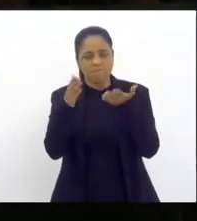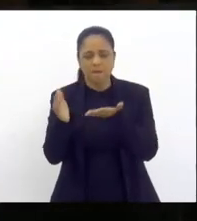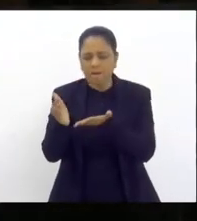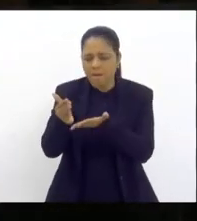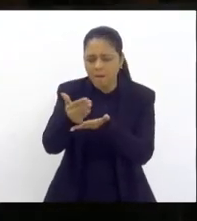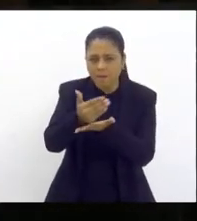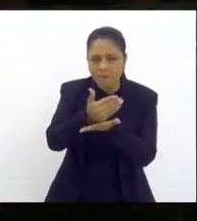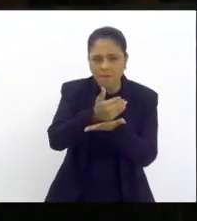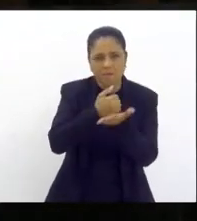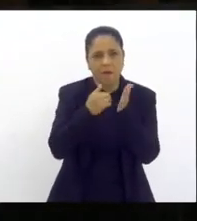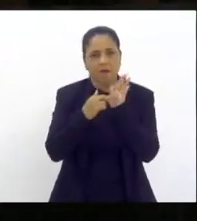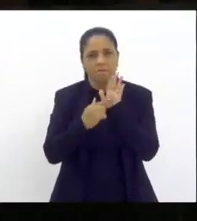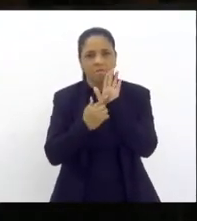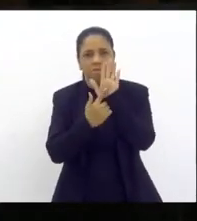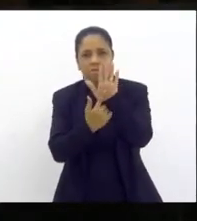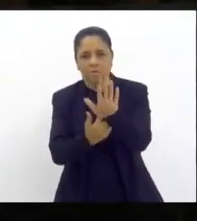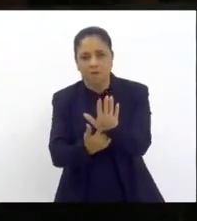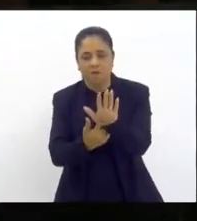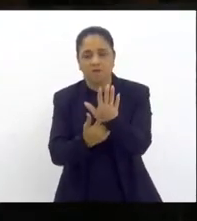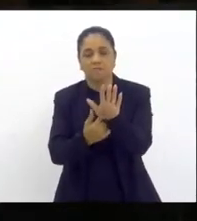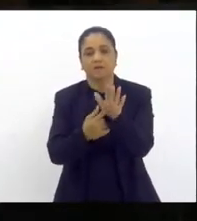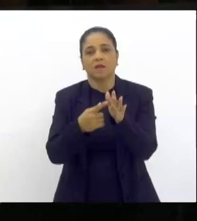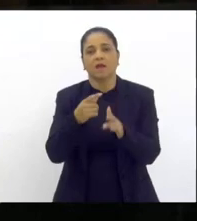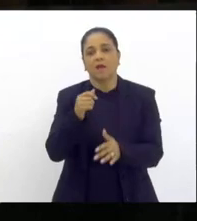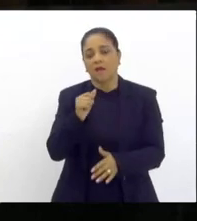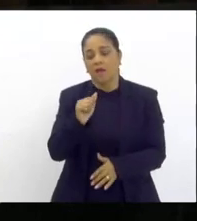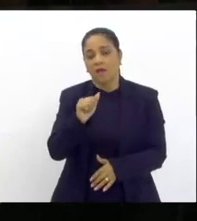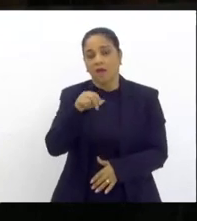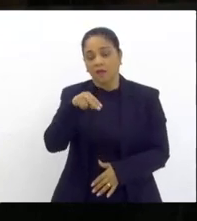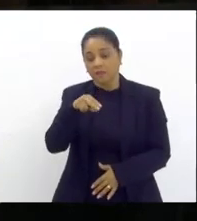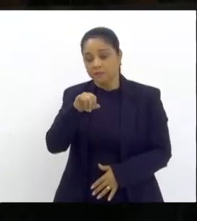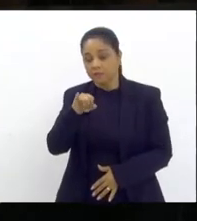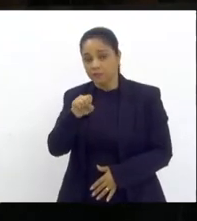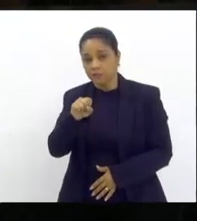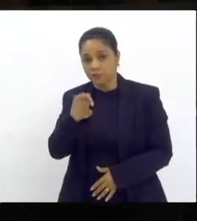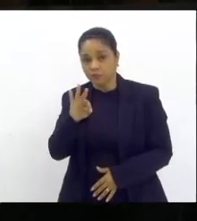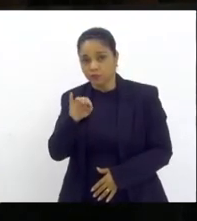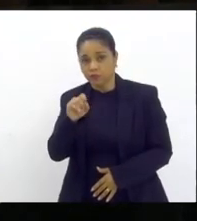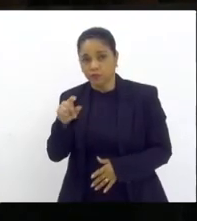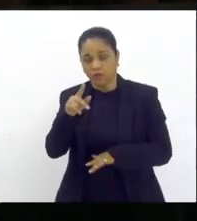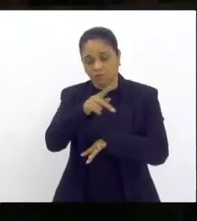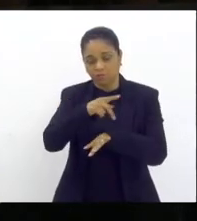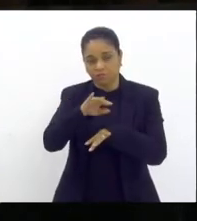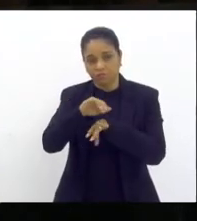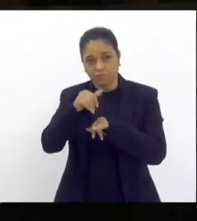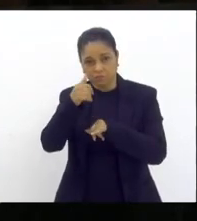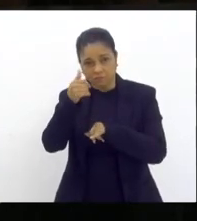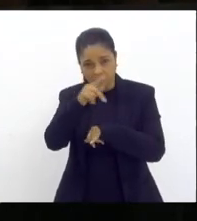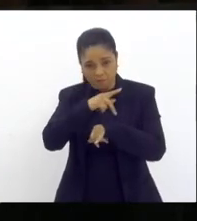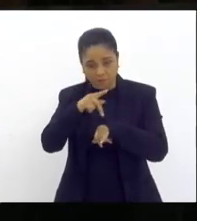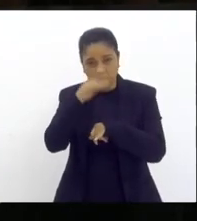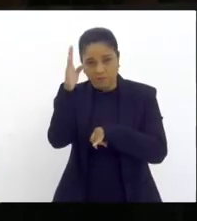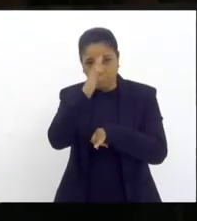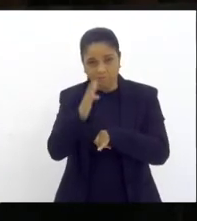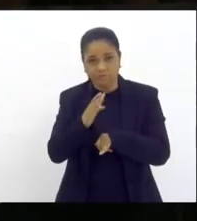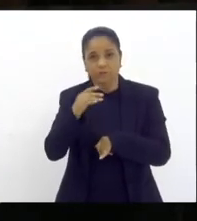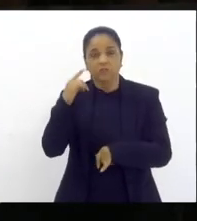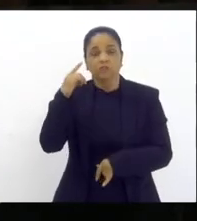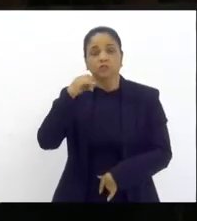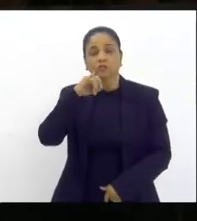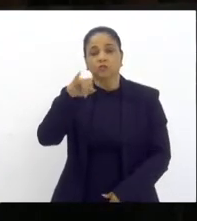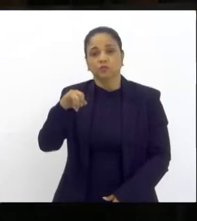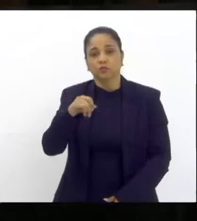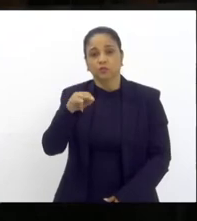apresentados pela Anistia Internacional. A sua diretora executiva, Jurema Werneck, apresentou os